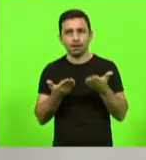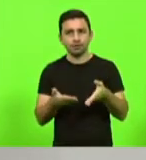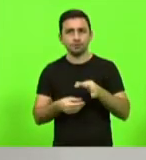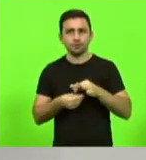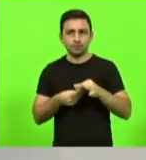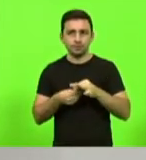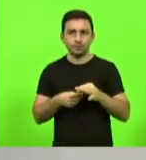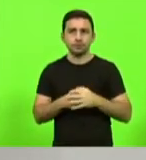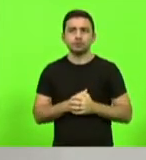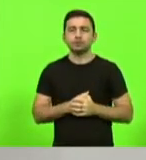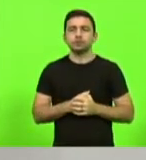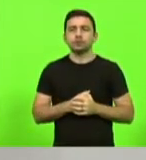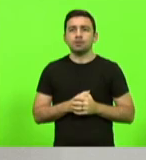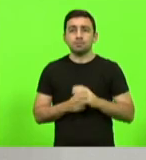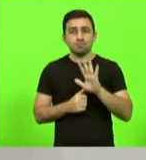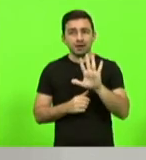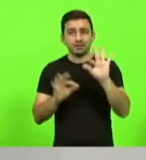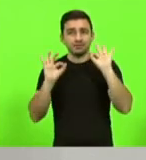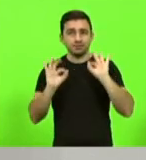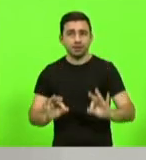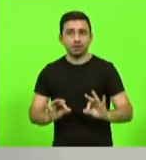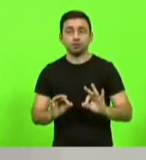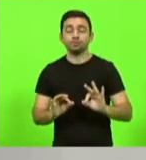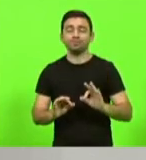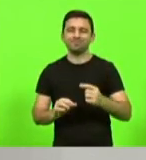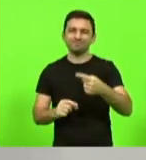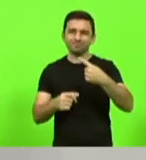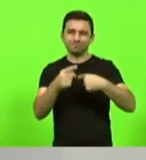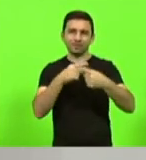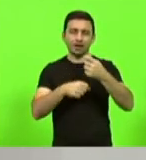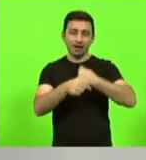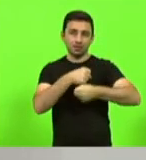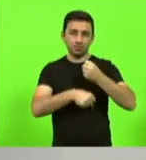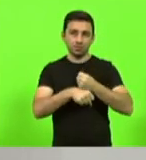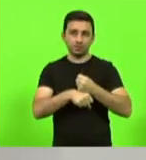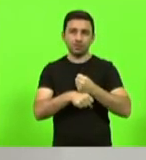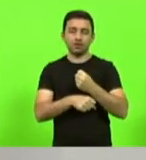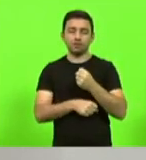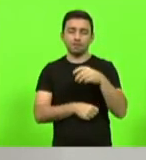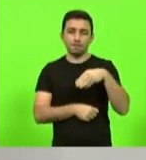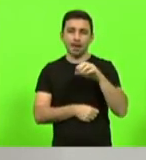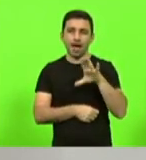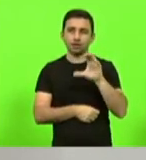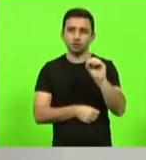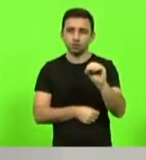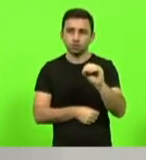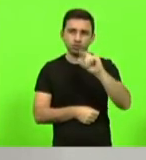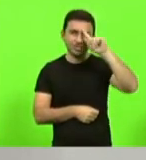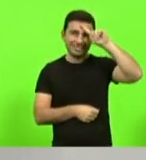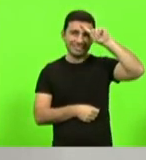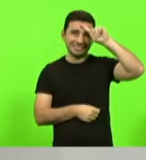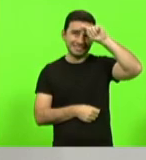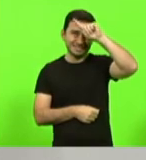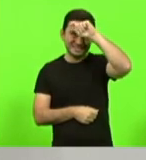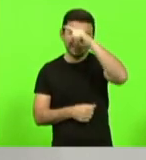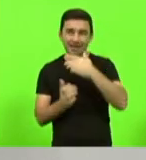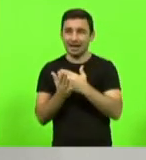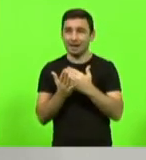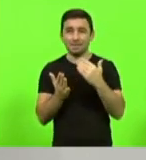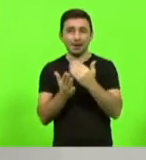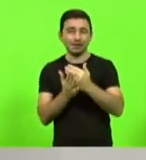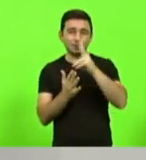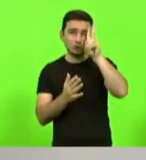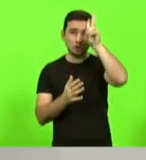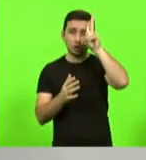sem dúvidas, desde março do ano passado, é que se impôs a maior adversidade da história do setor